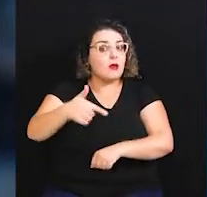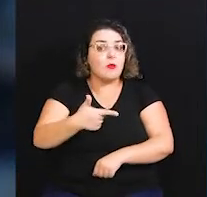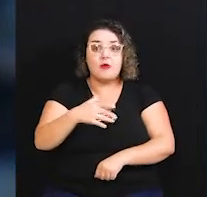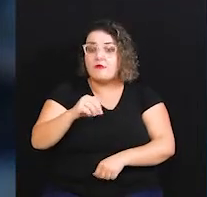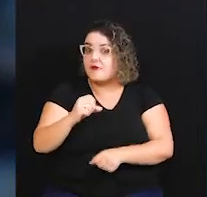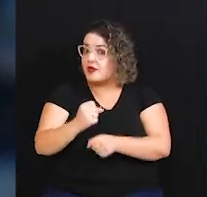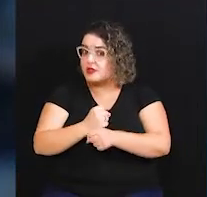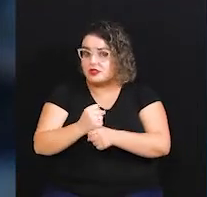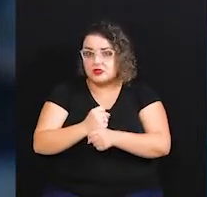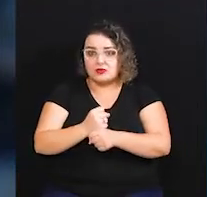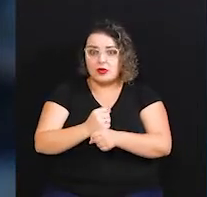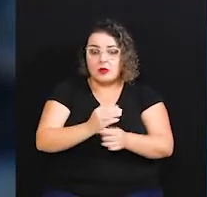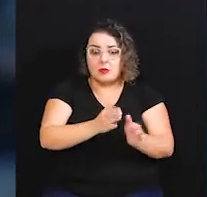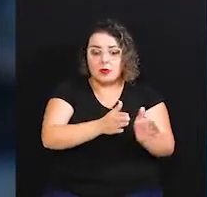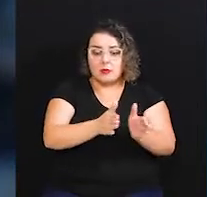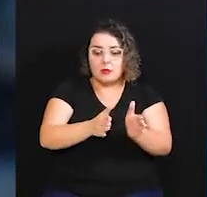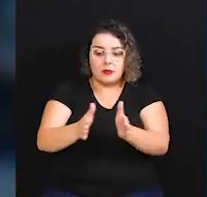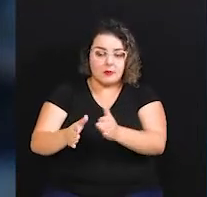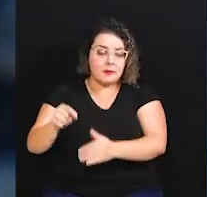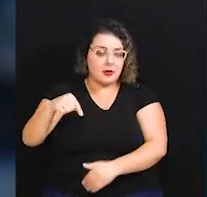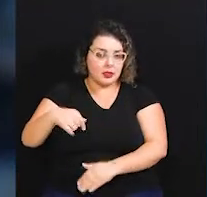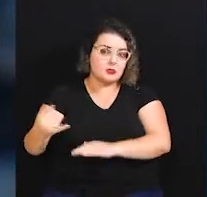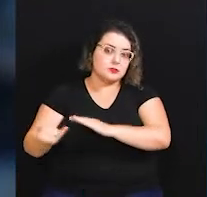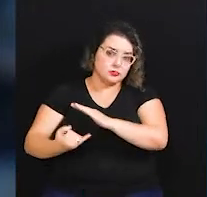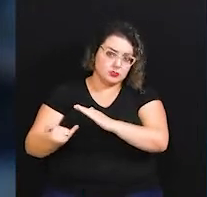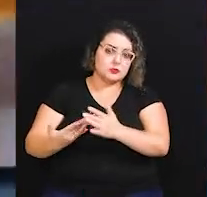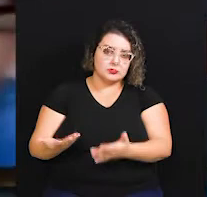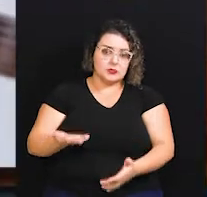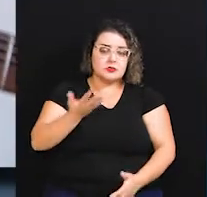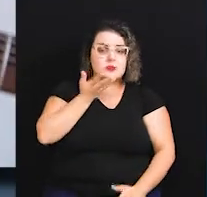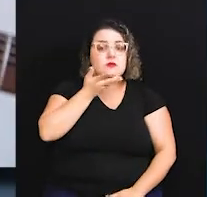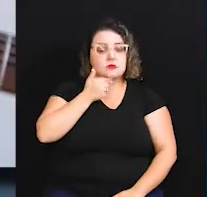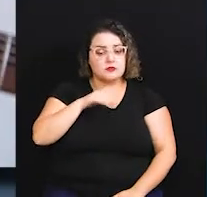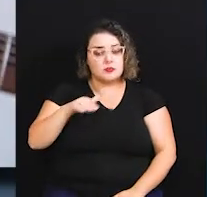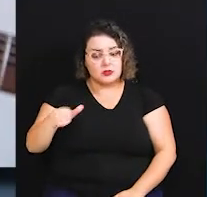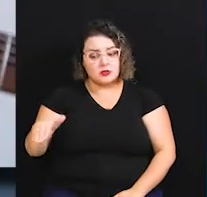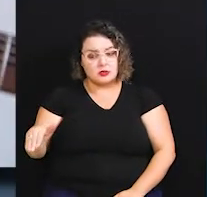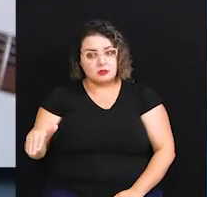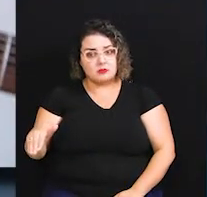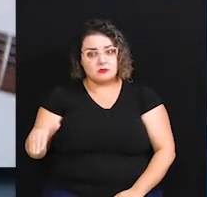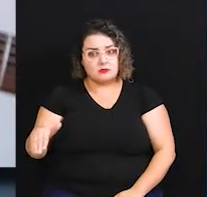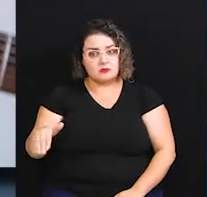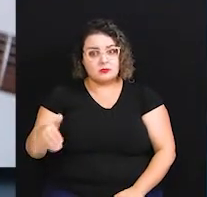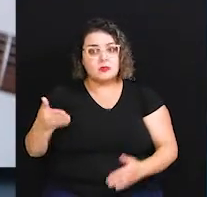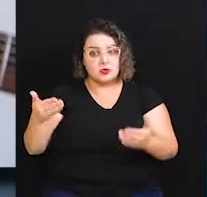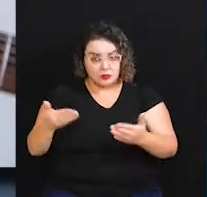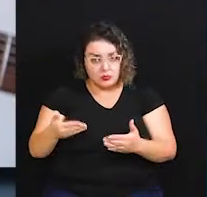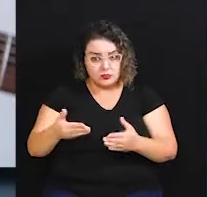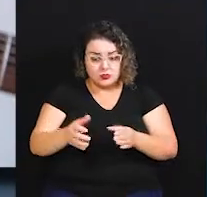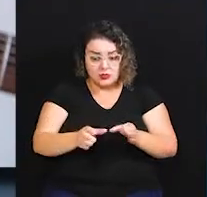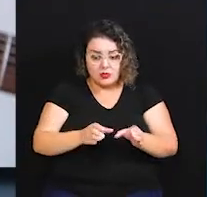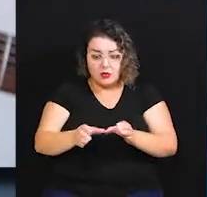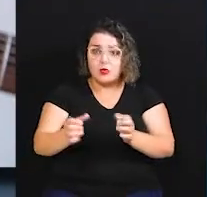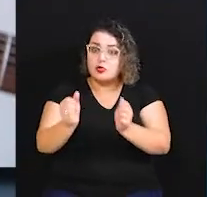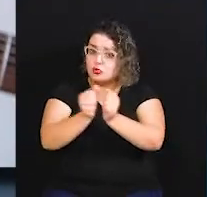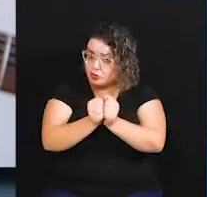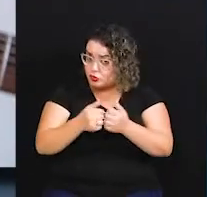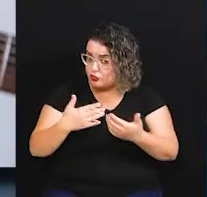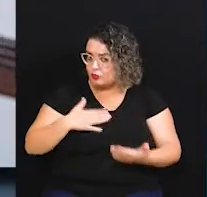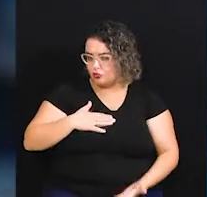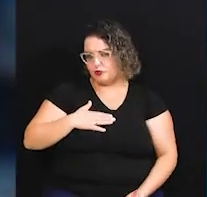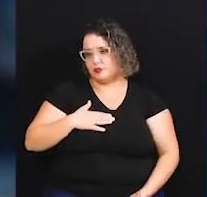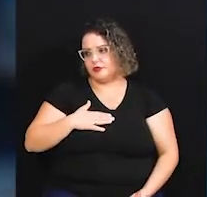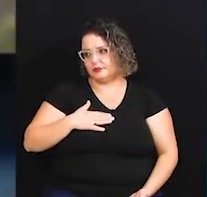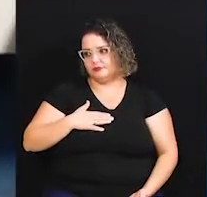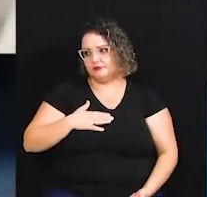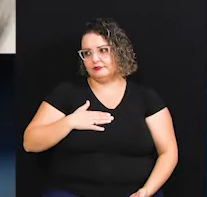anos, que já passaram por vários momentos aqui no Anelo, né? Crianças que eu vi aqui, hoje são coordenadores junto